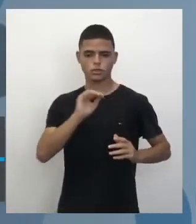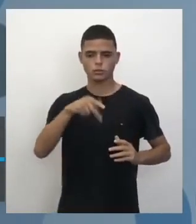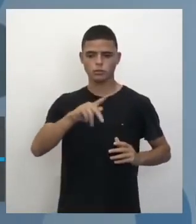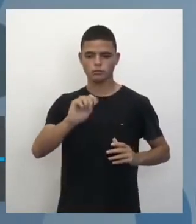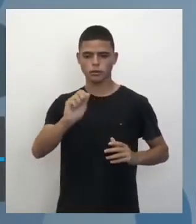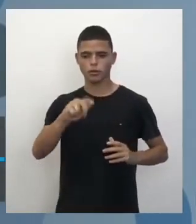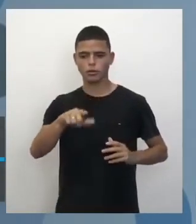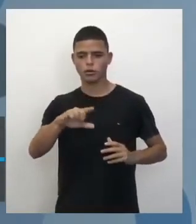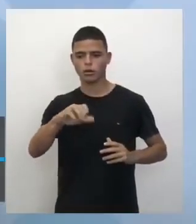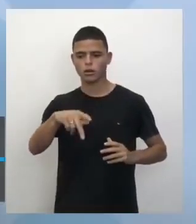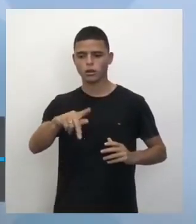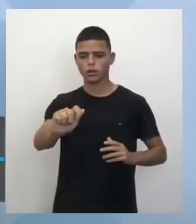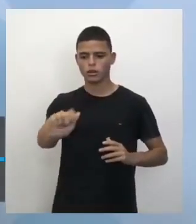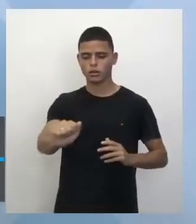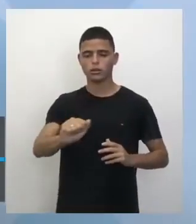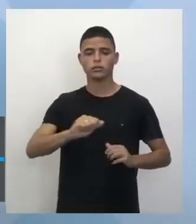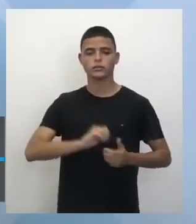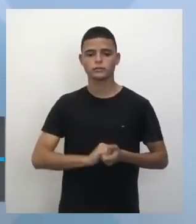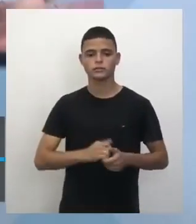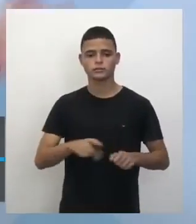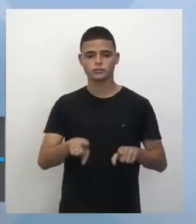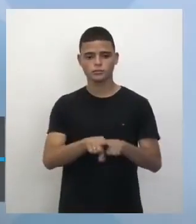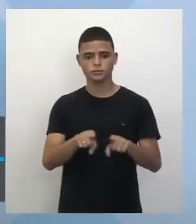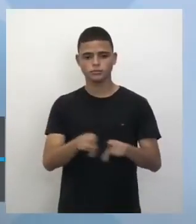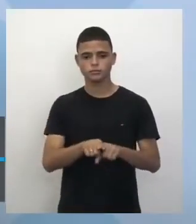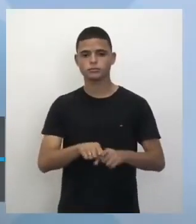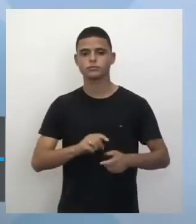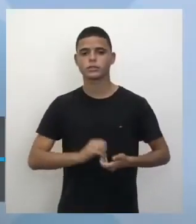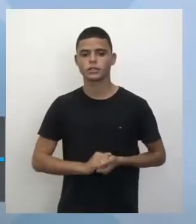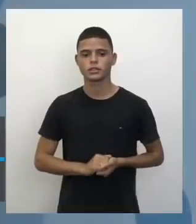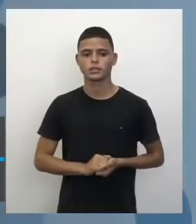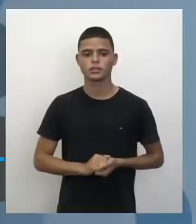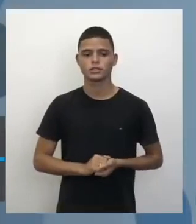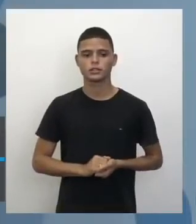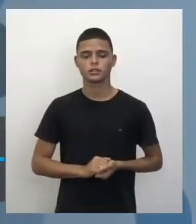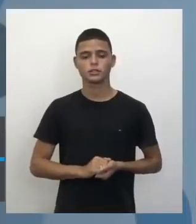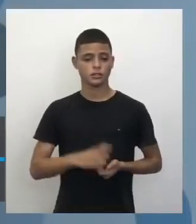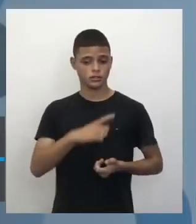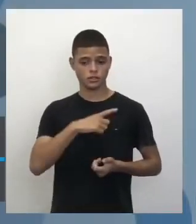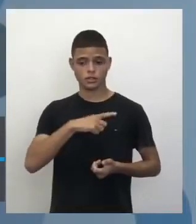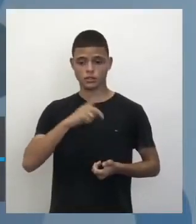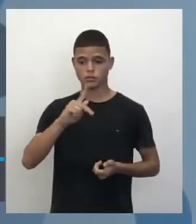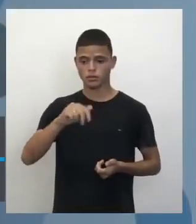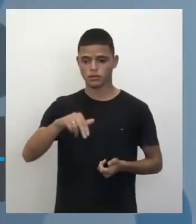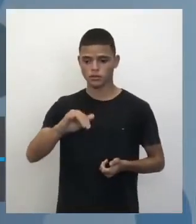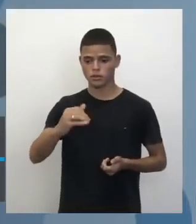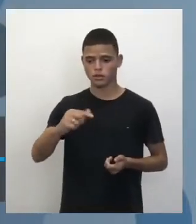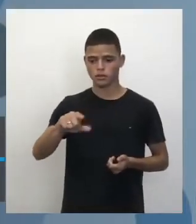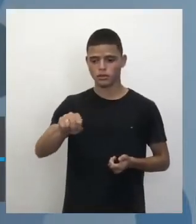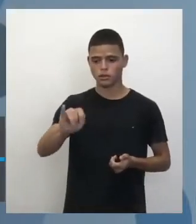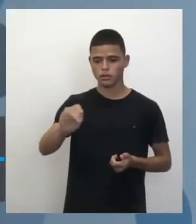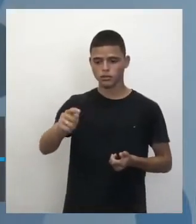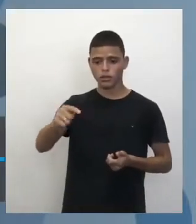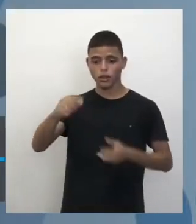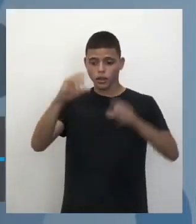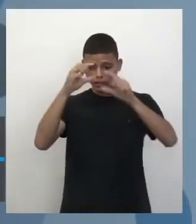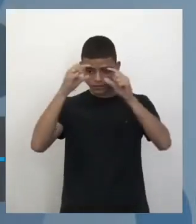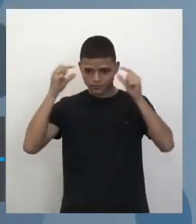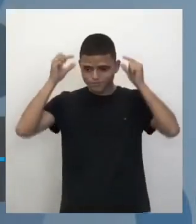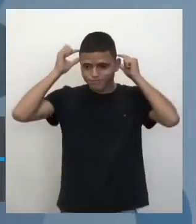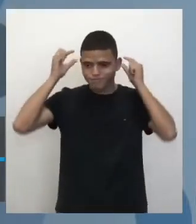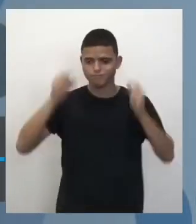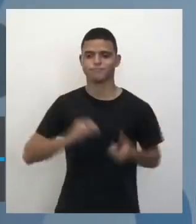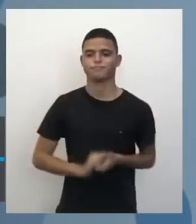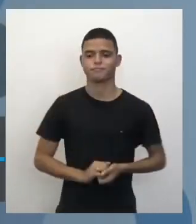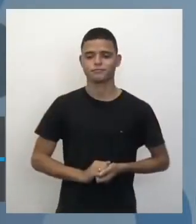caso da Ipiranga com a São João, porque tem o Bar da Brama na esquina. Ah, tu vai a Paulista com a Consolação, que é onde ficam os hips. É mais legal. Não sei.